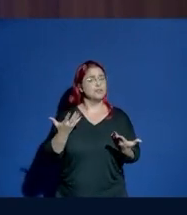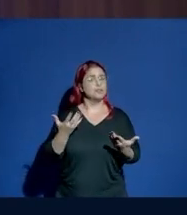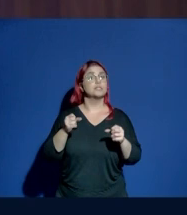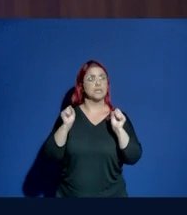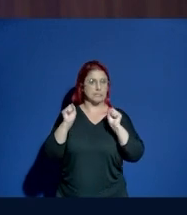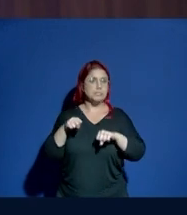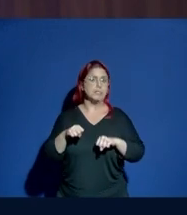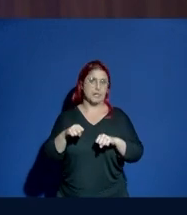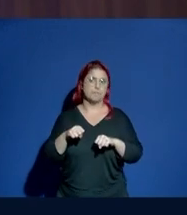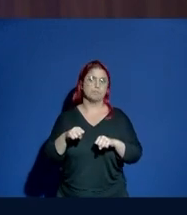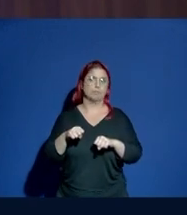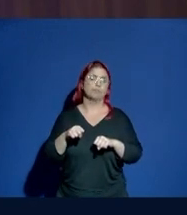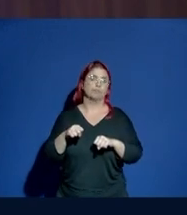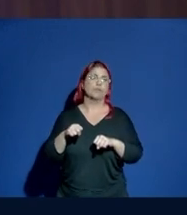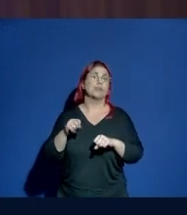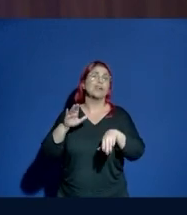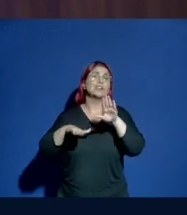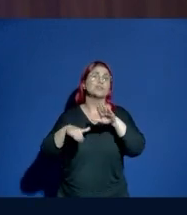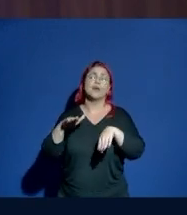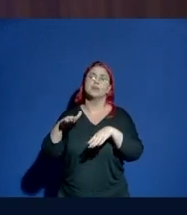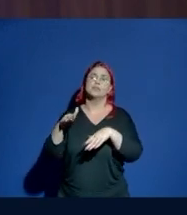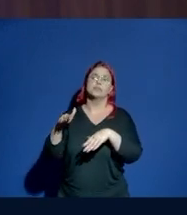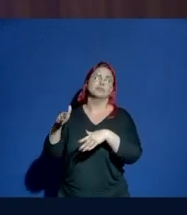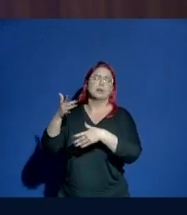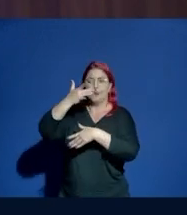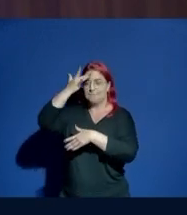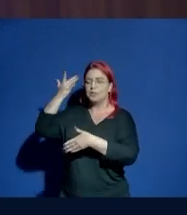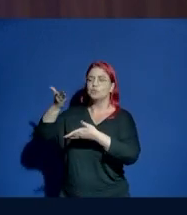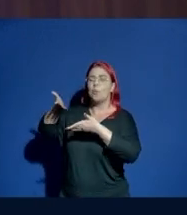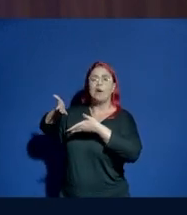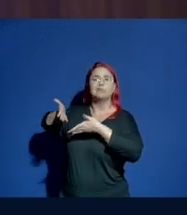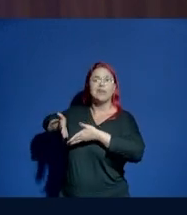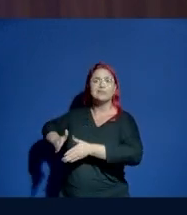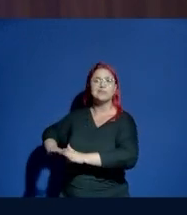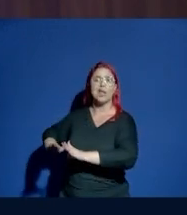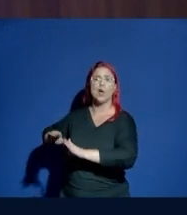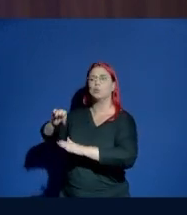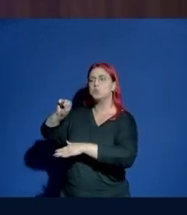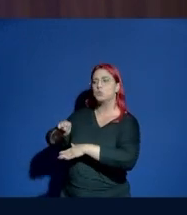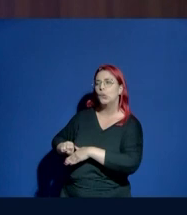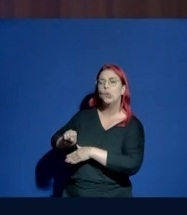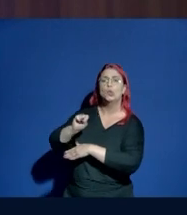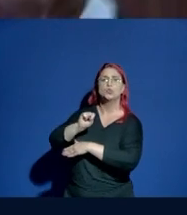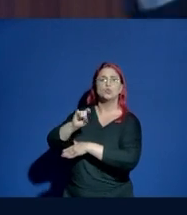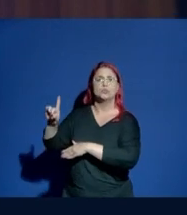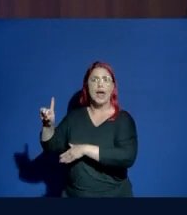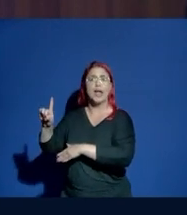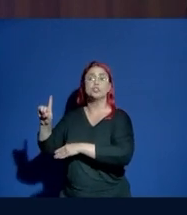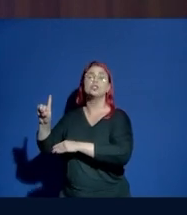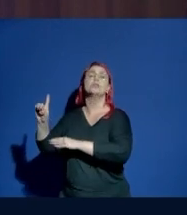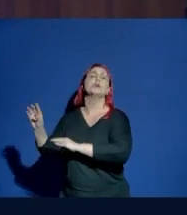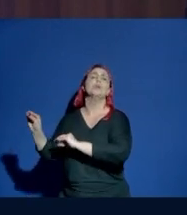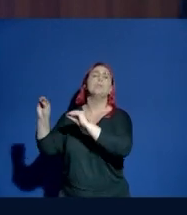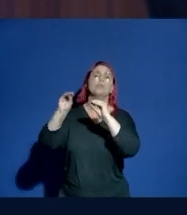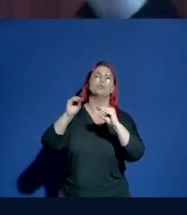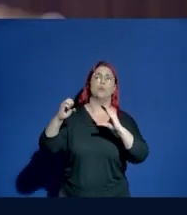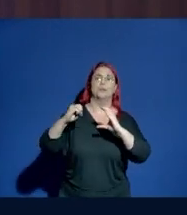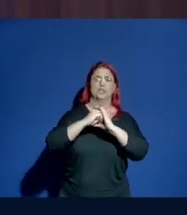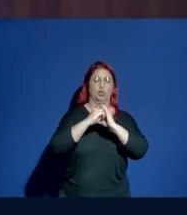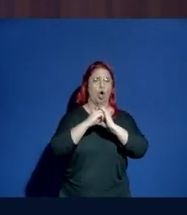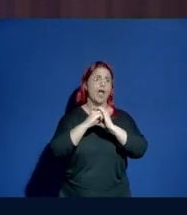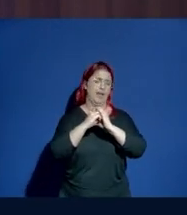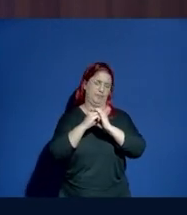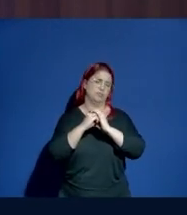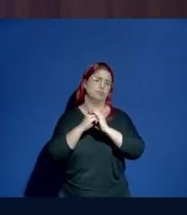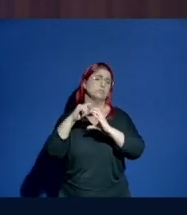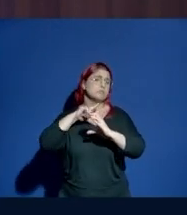deles deixaram a sua terra natal datadamente na região sul Sudeste e foram ali para o centro-oeste enfrentando